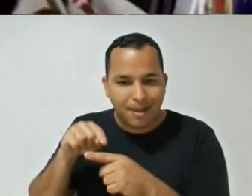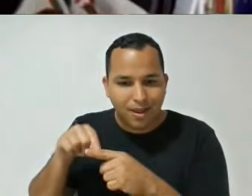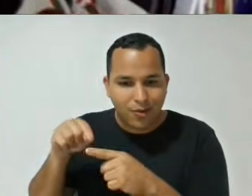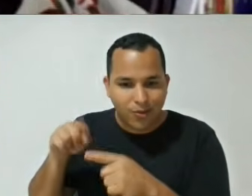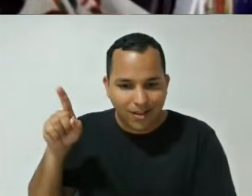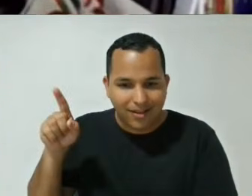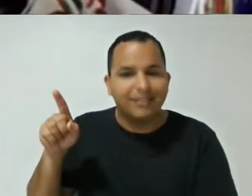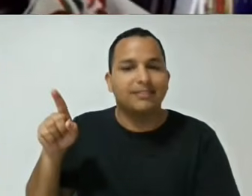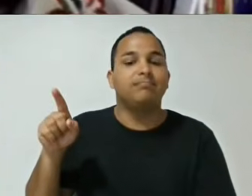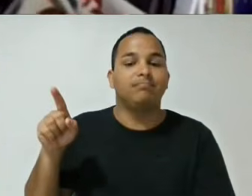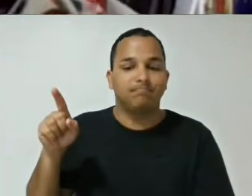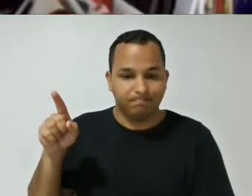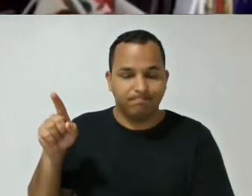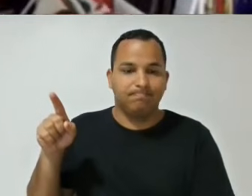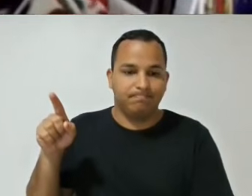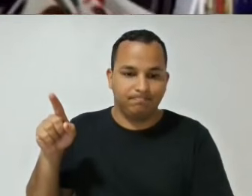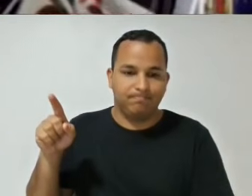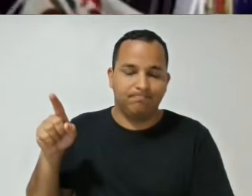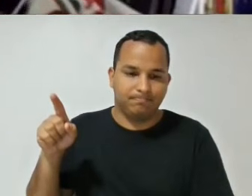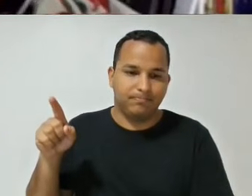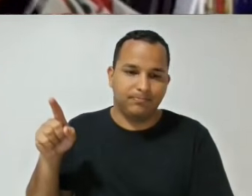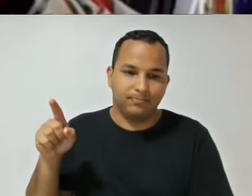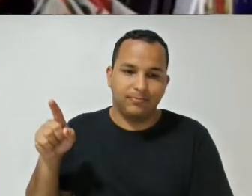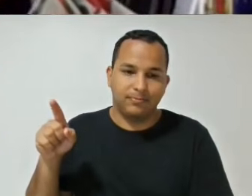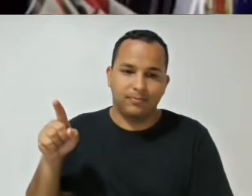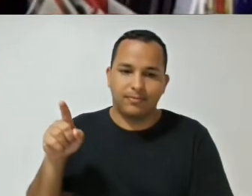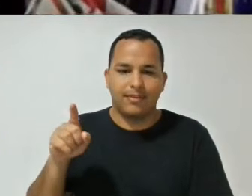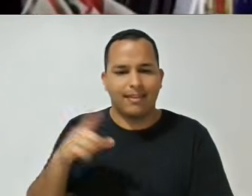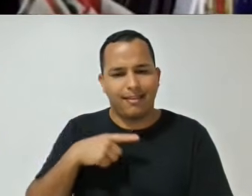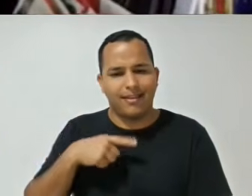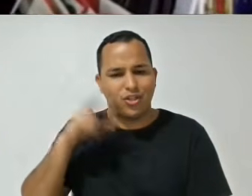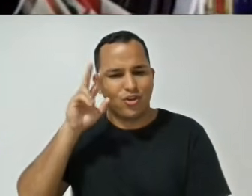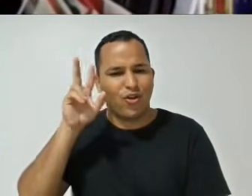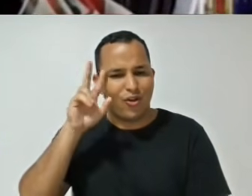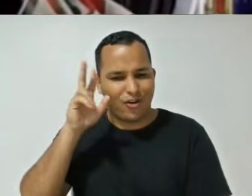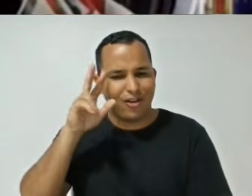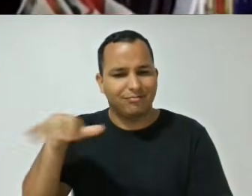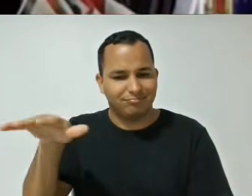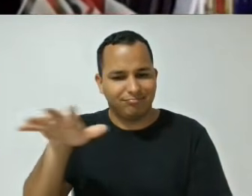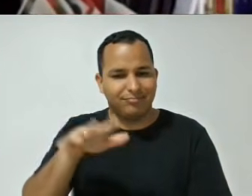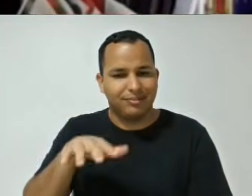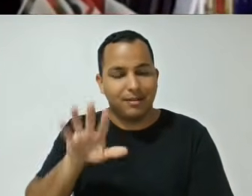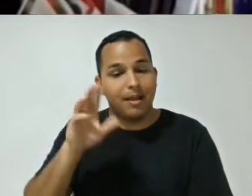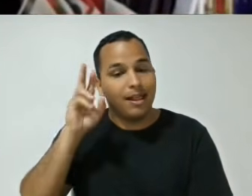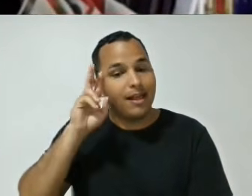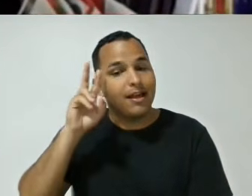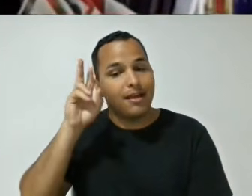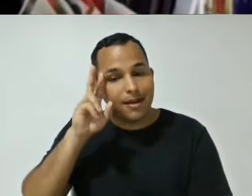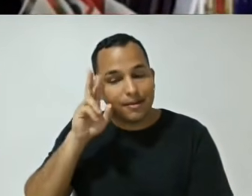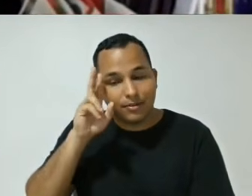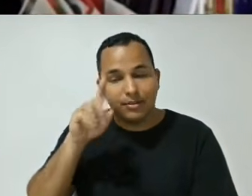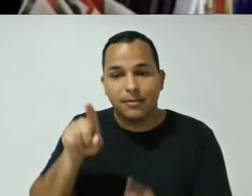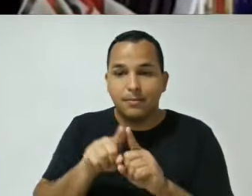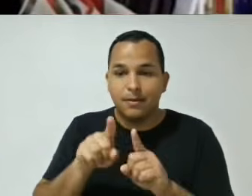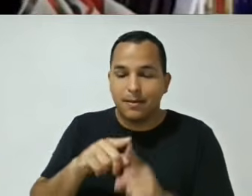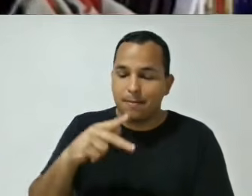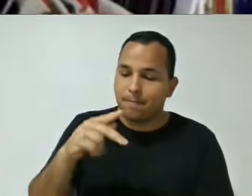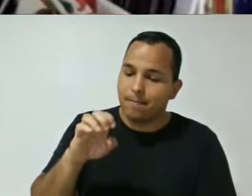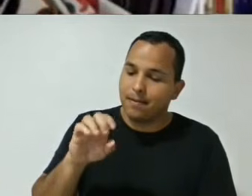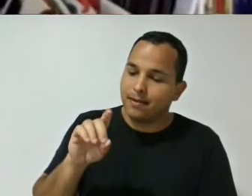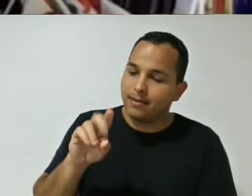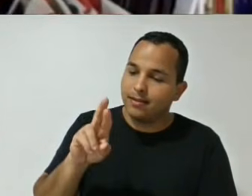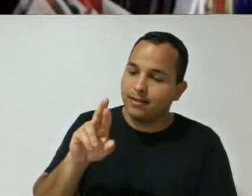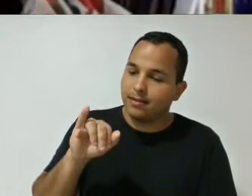Sim, já assim, tinha essa relação, tem né? toda uma história, sabe? Mas eu me lembro também do Pedrinho,